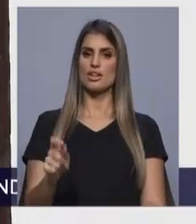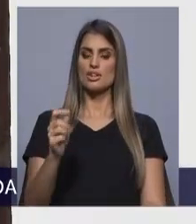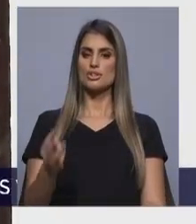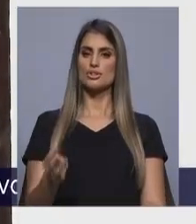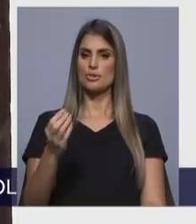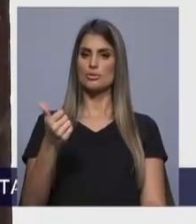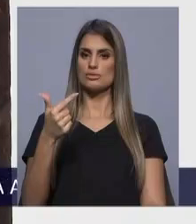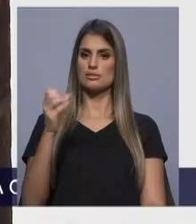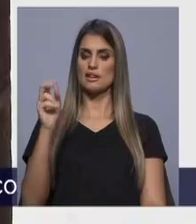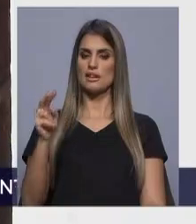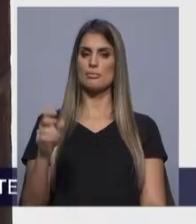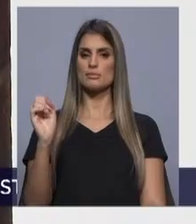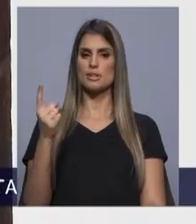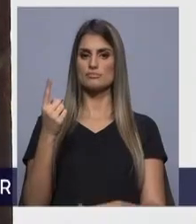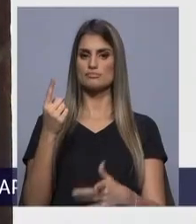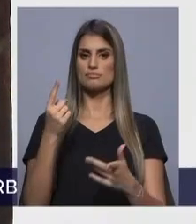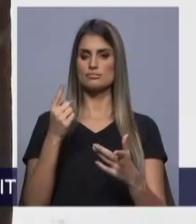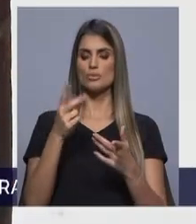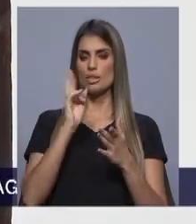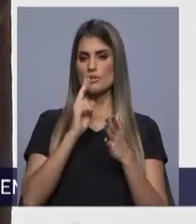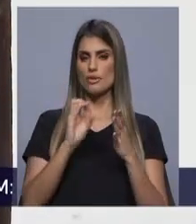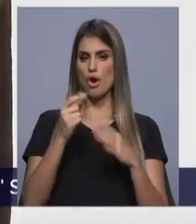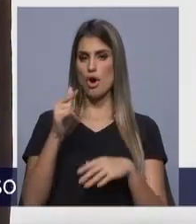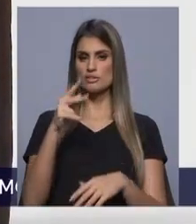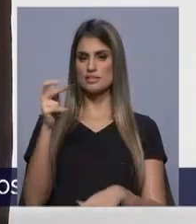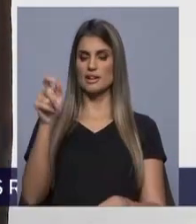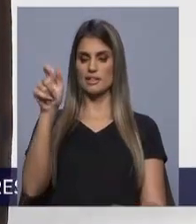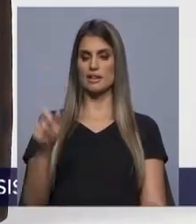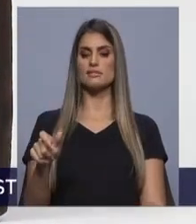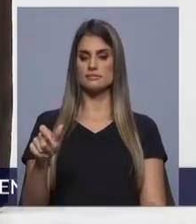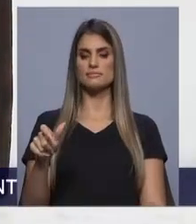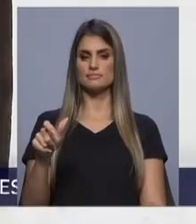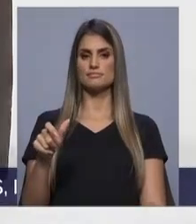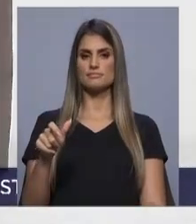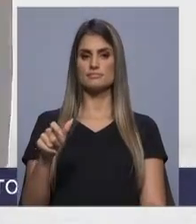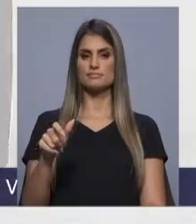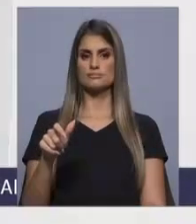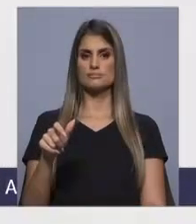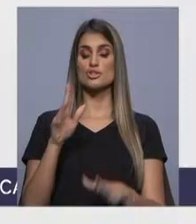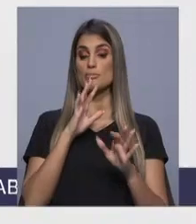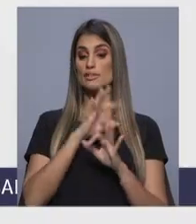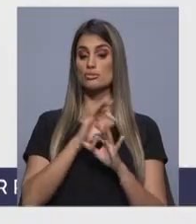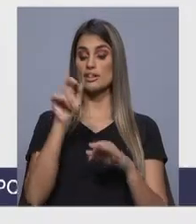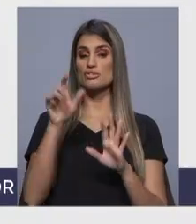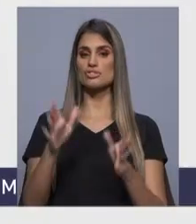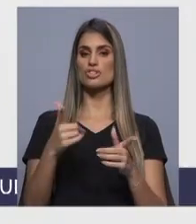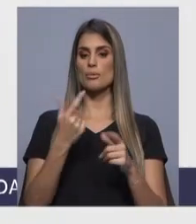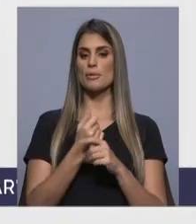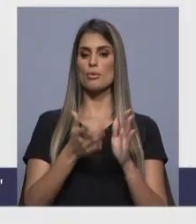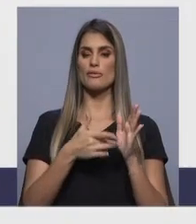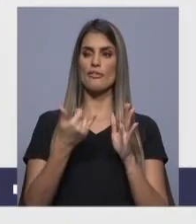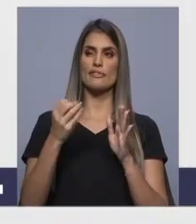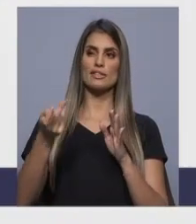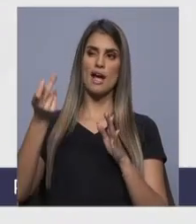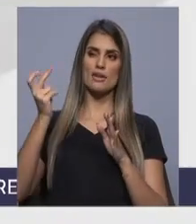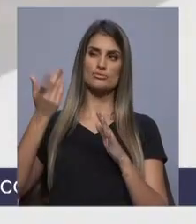primeira edição do livro de óptica, do Tratado de Óptica de Isaac Newton, absolutamente extraordinário, e ele já tinha comprado este livro há 20 anos